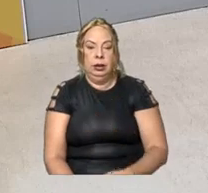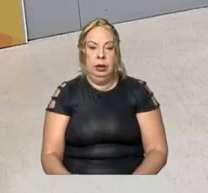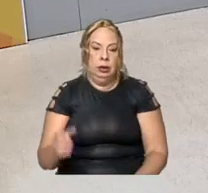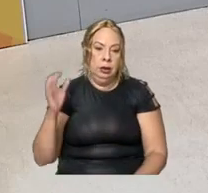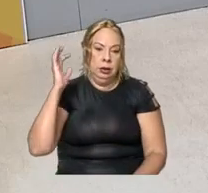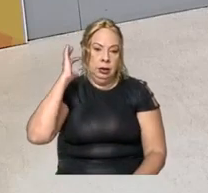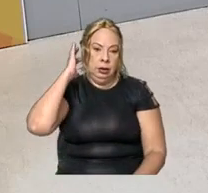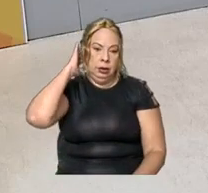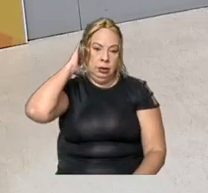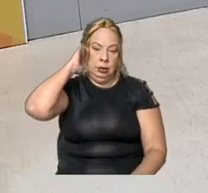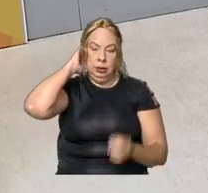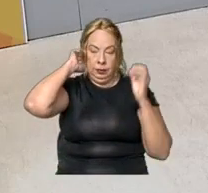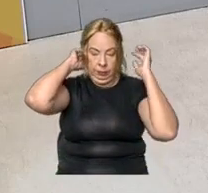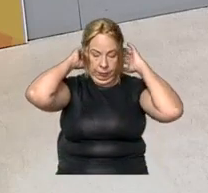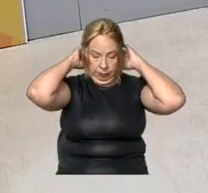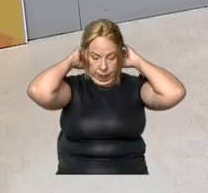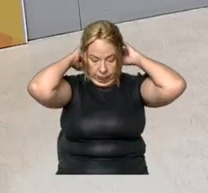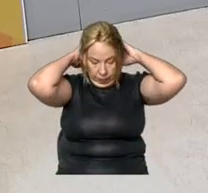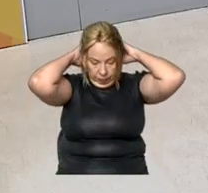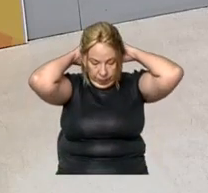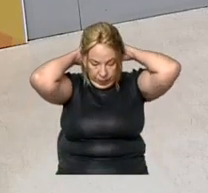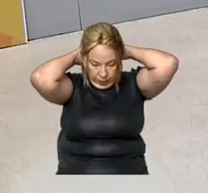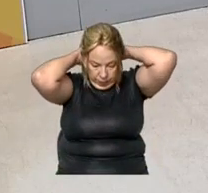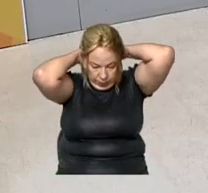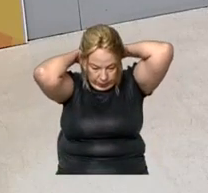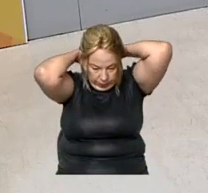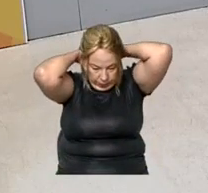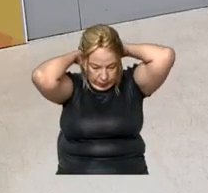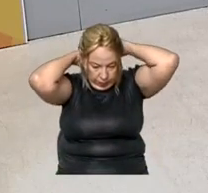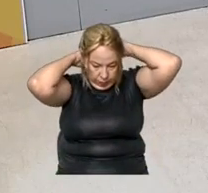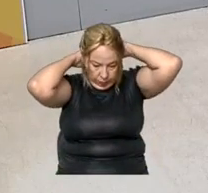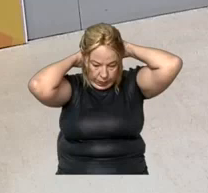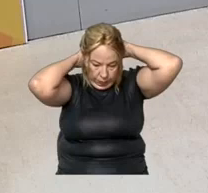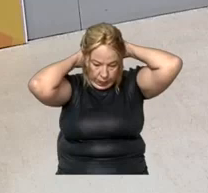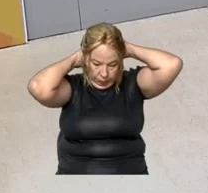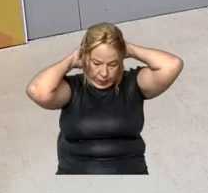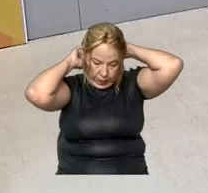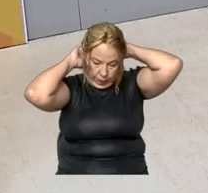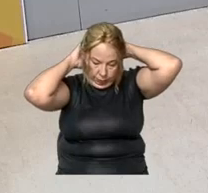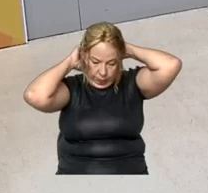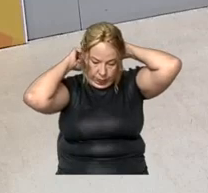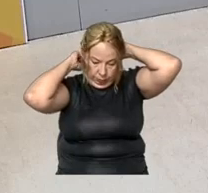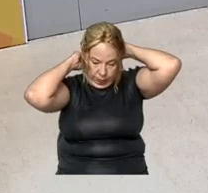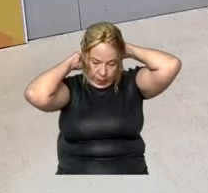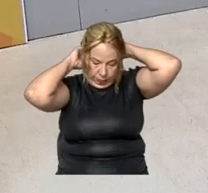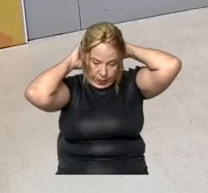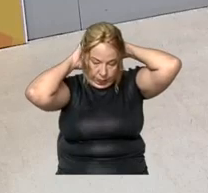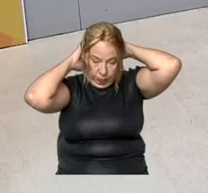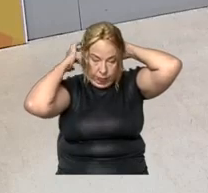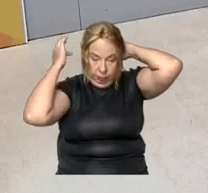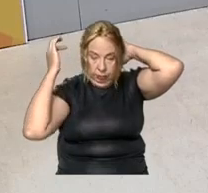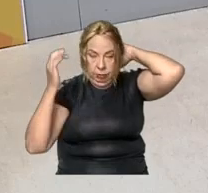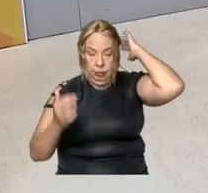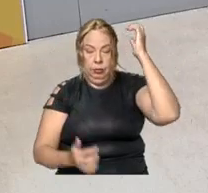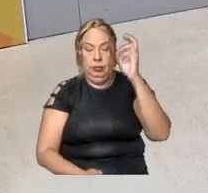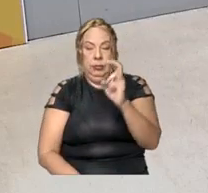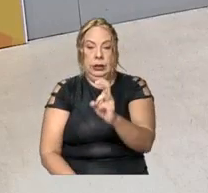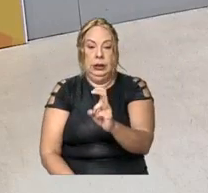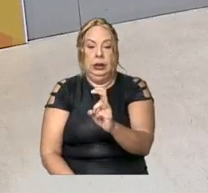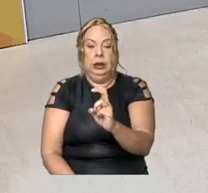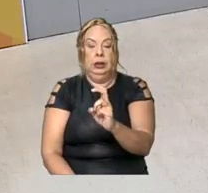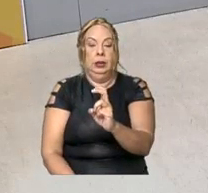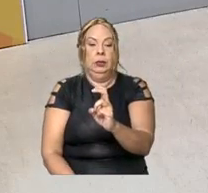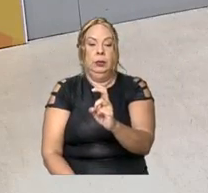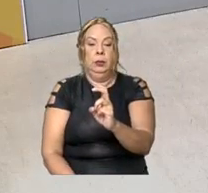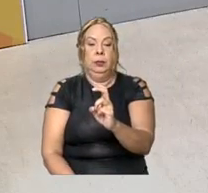Ai, número 15. Número 5, minha gente. Número 5.